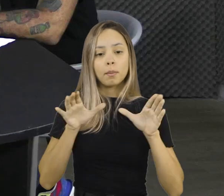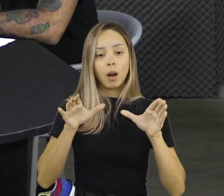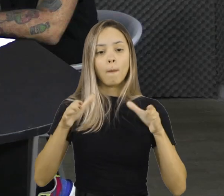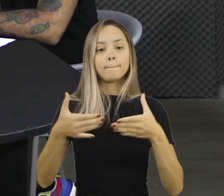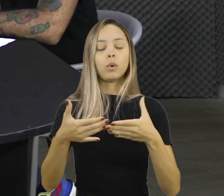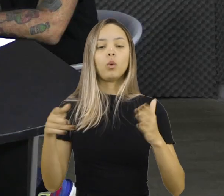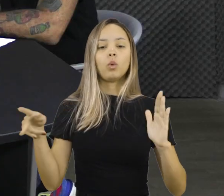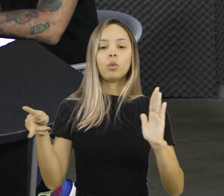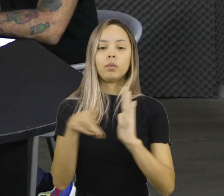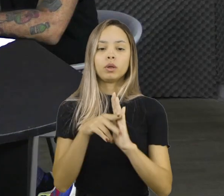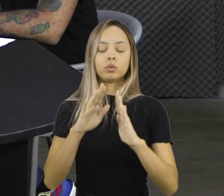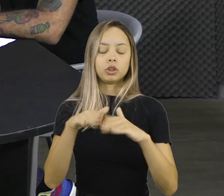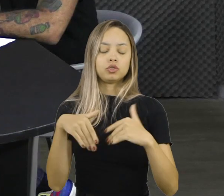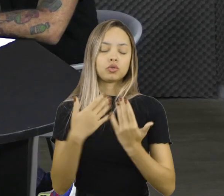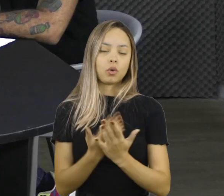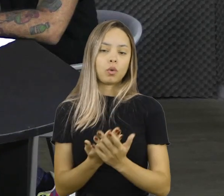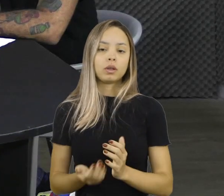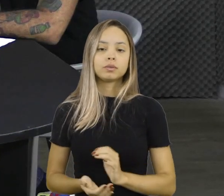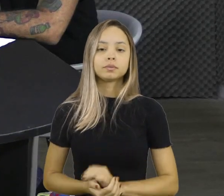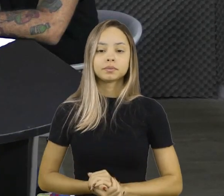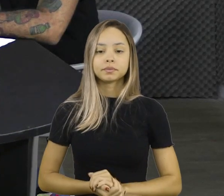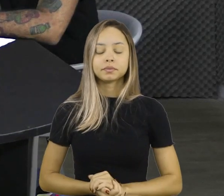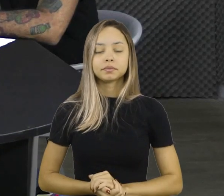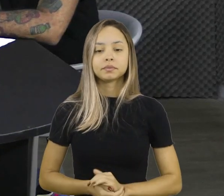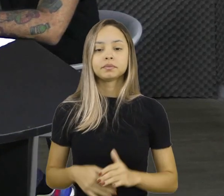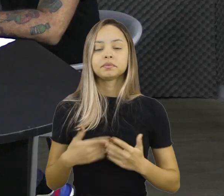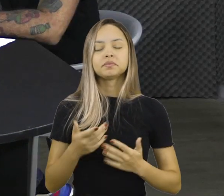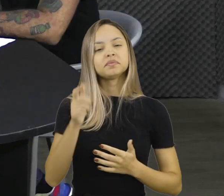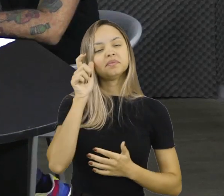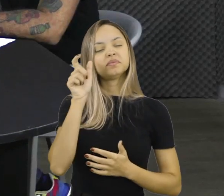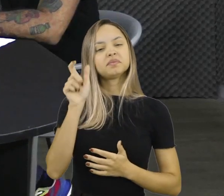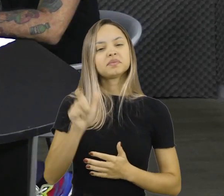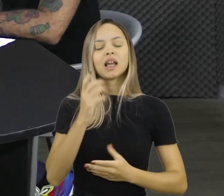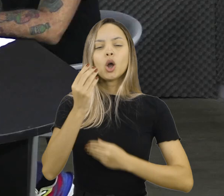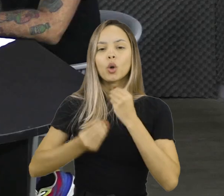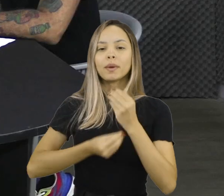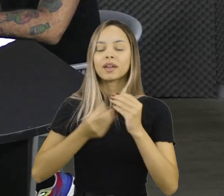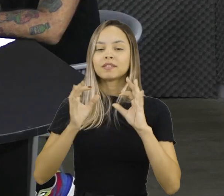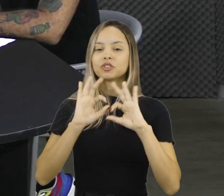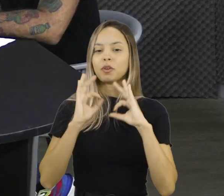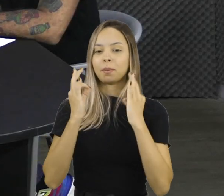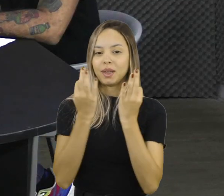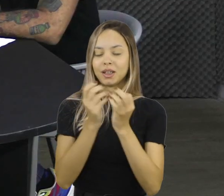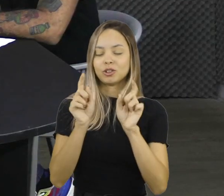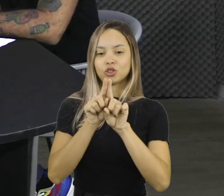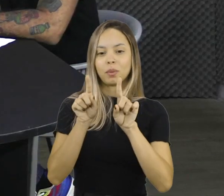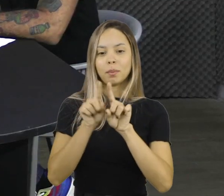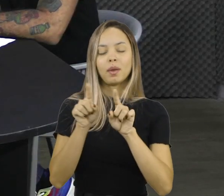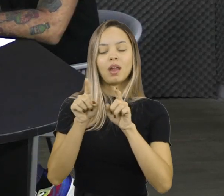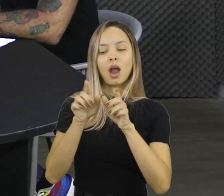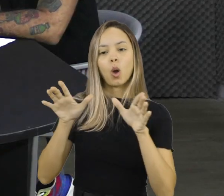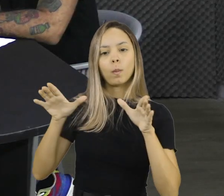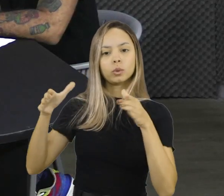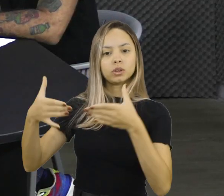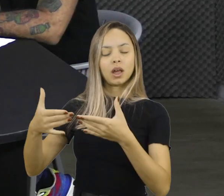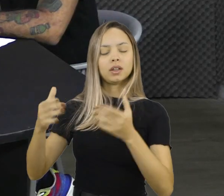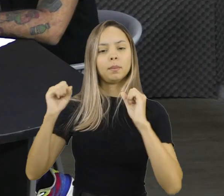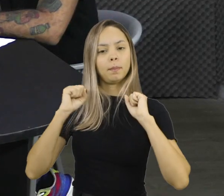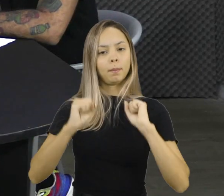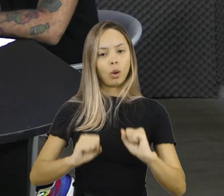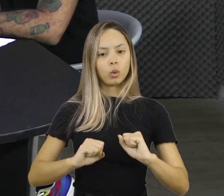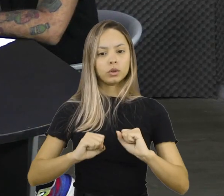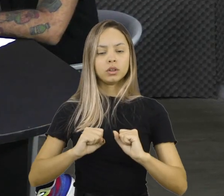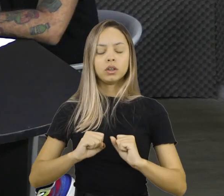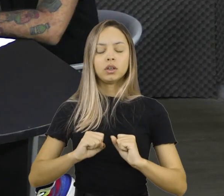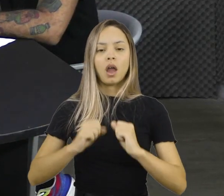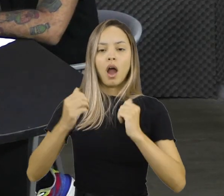da escola interessante Nilma como é que as famílias e a comunidade também podem colaborar Para apoiar